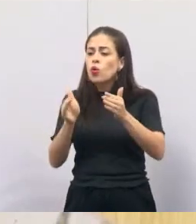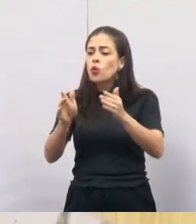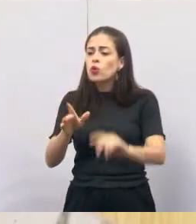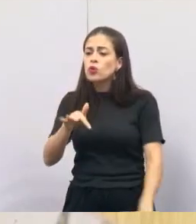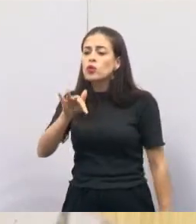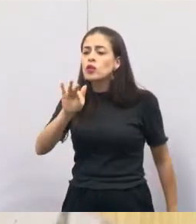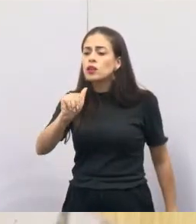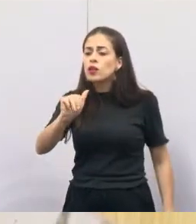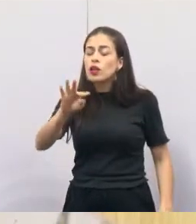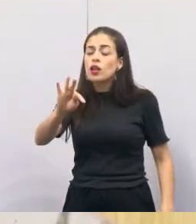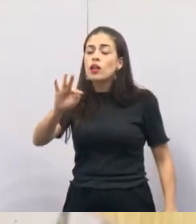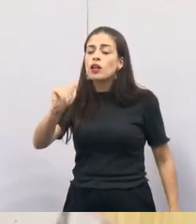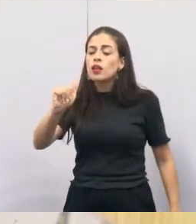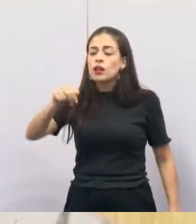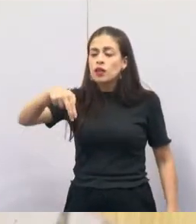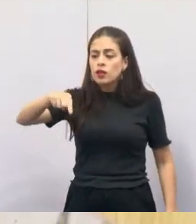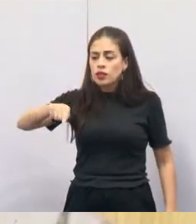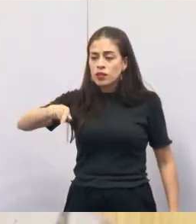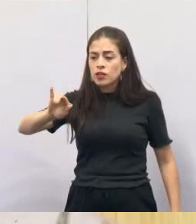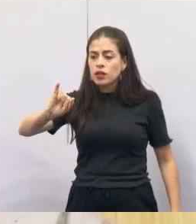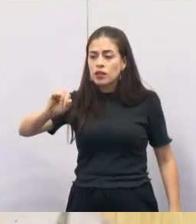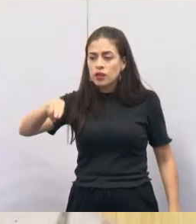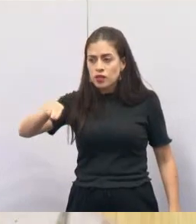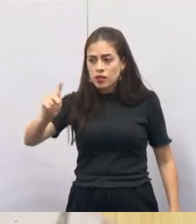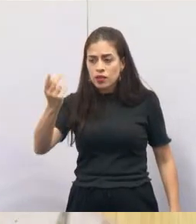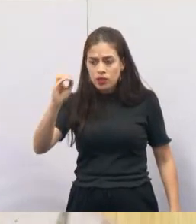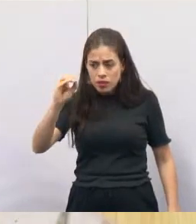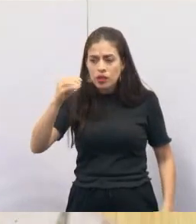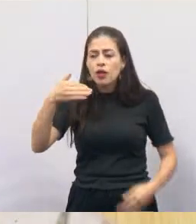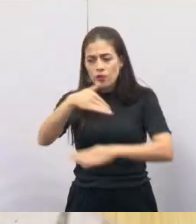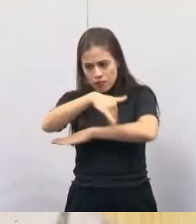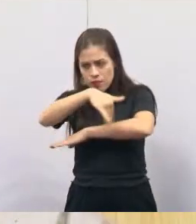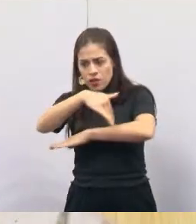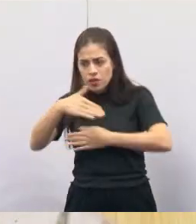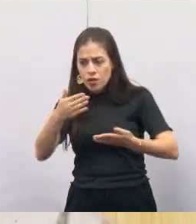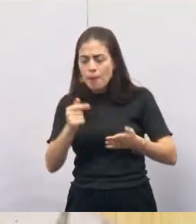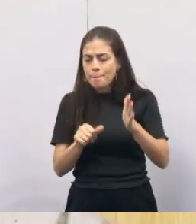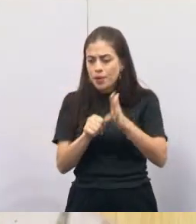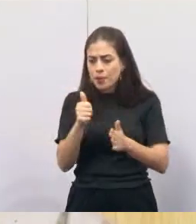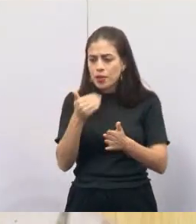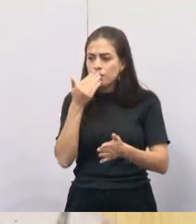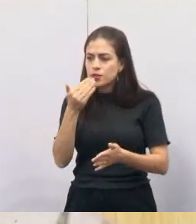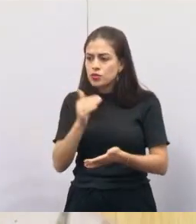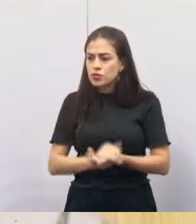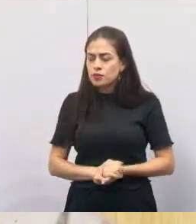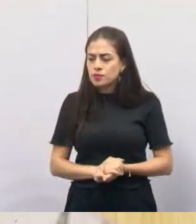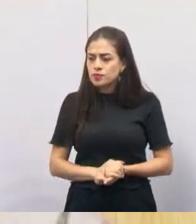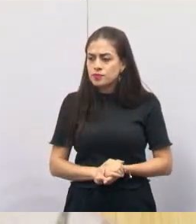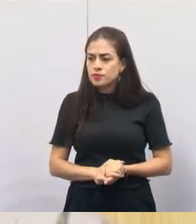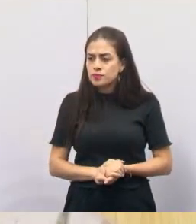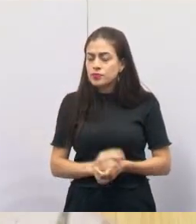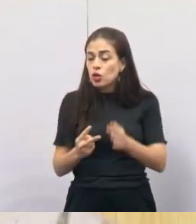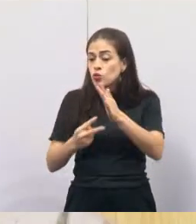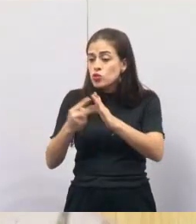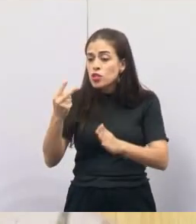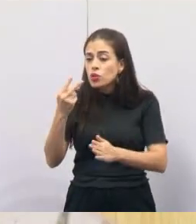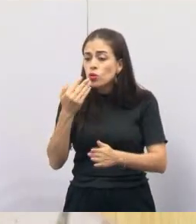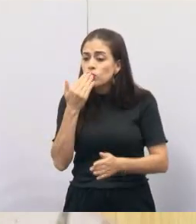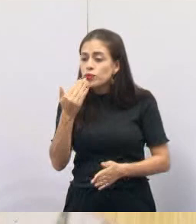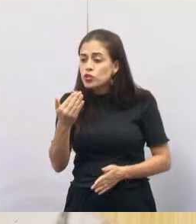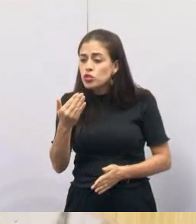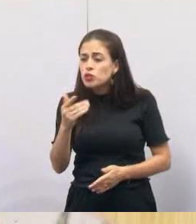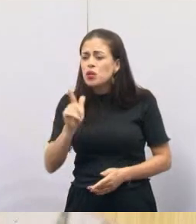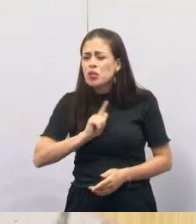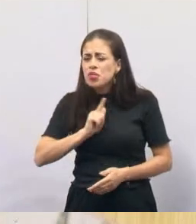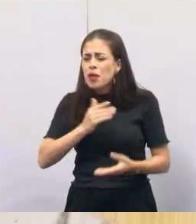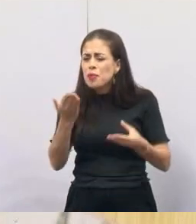que atravessa a referida avenida? Primeiro pedido. O segundo pedido, existe